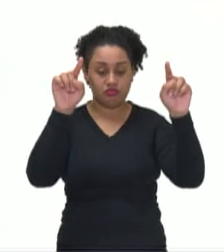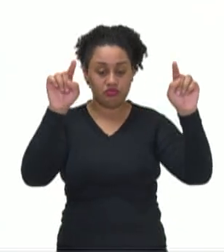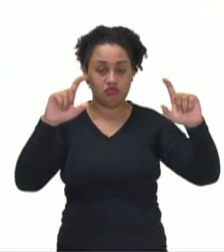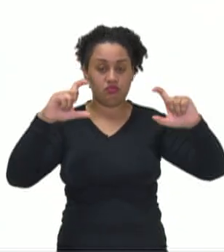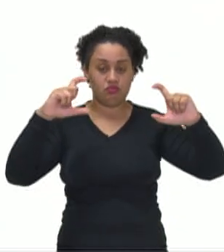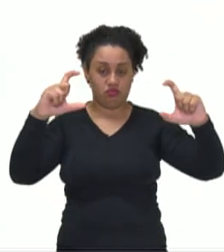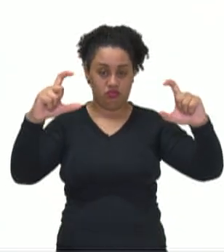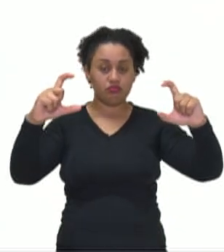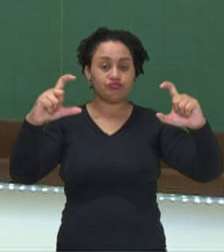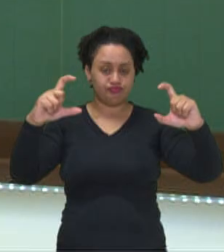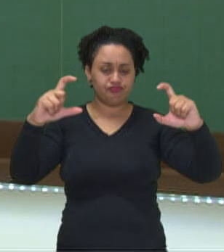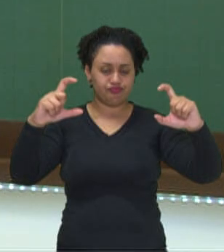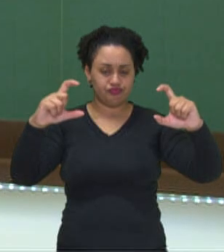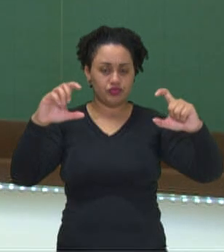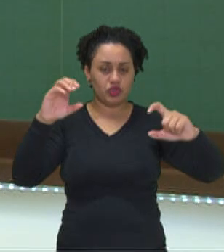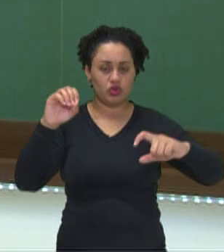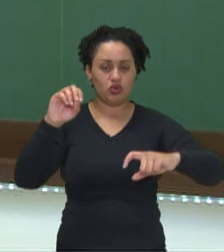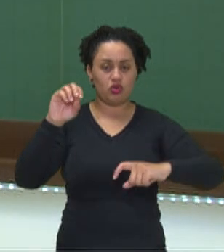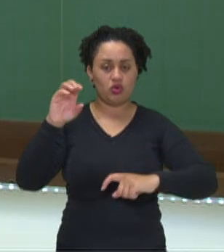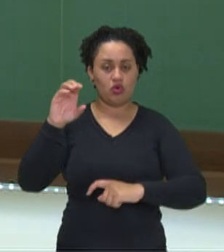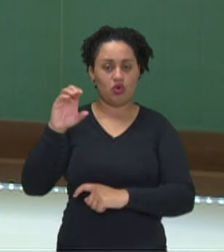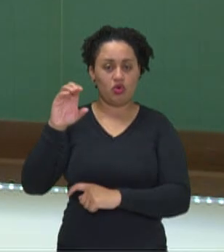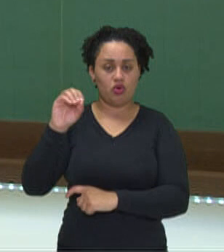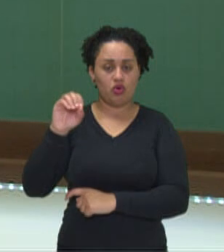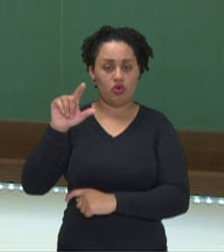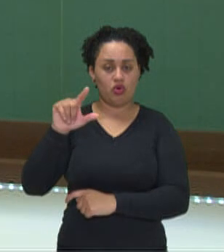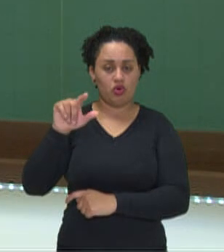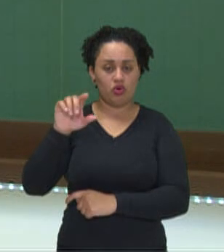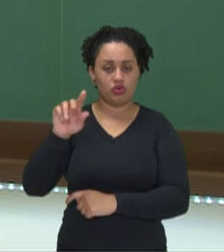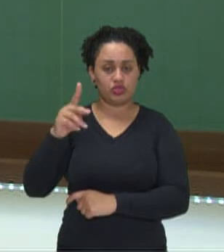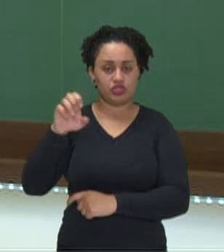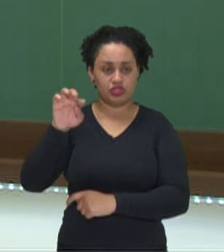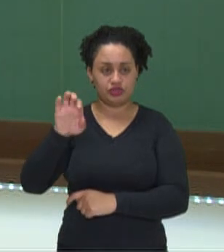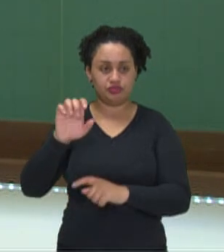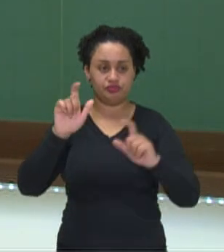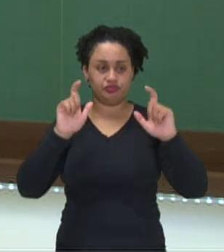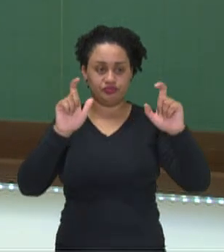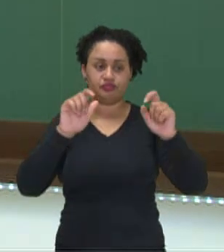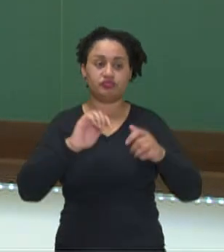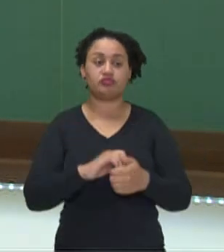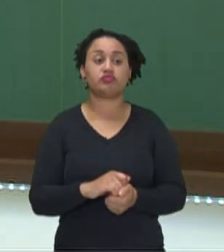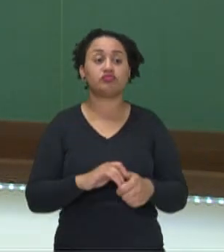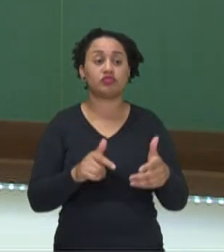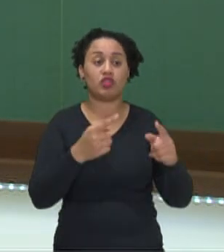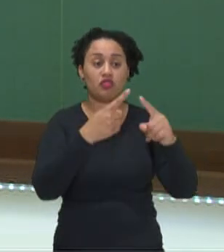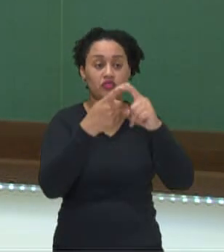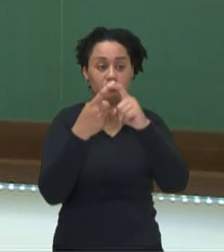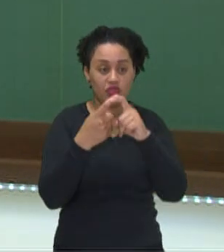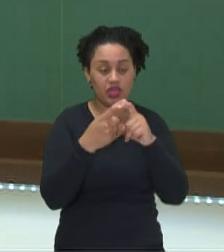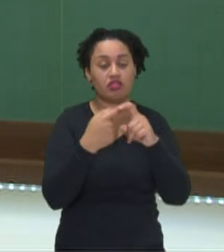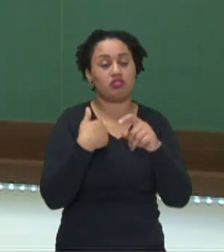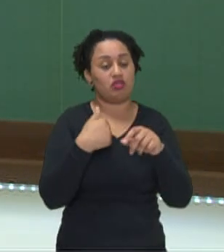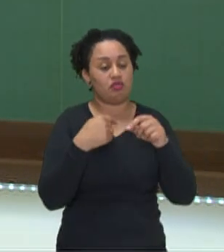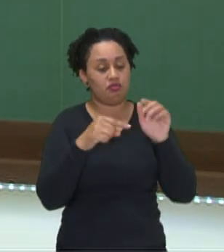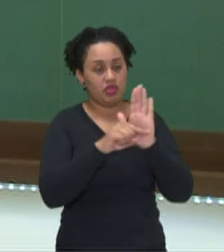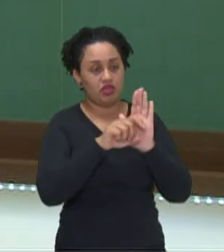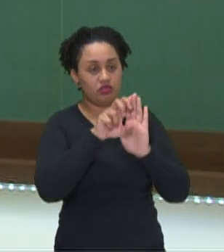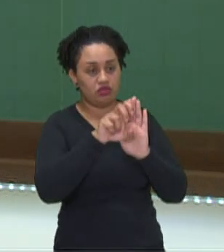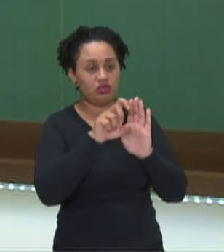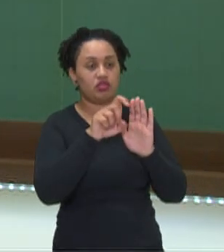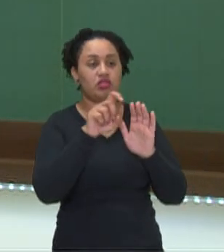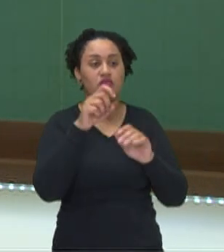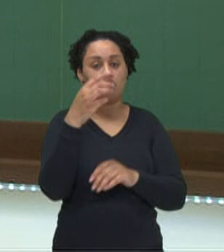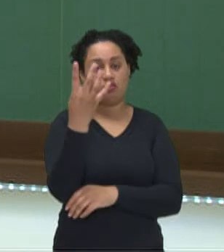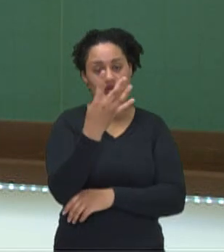colchetes, ok? Menos 5 elevado ao quadrado vezes menos 5 ao quadrado, menos 5 à quarta. Somei